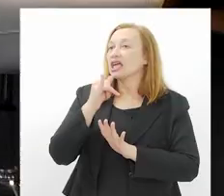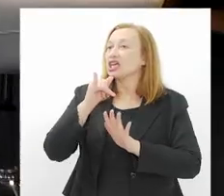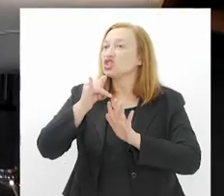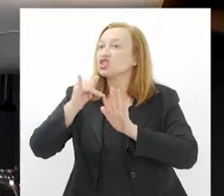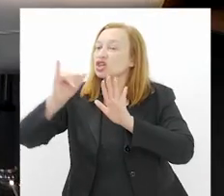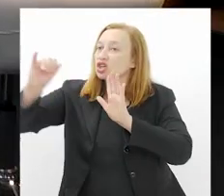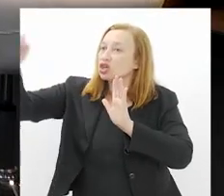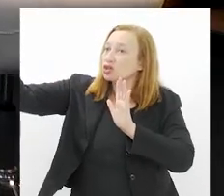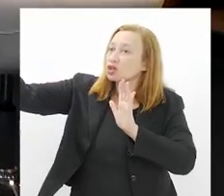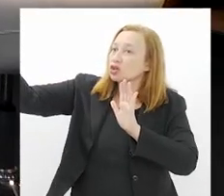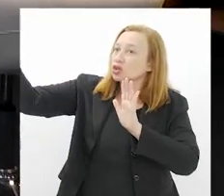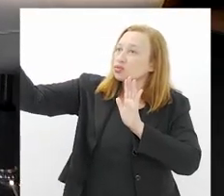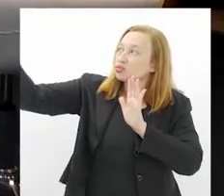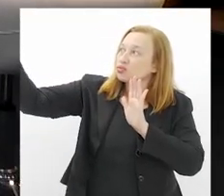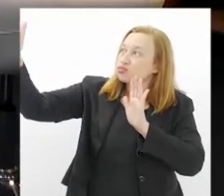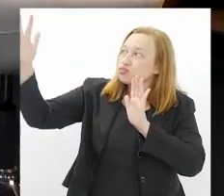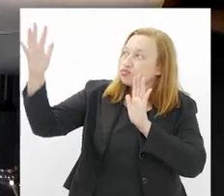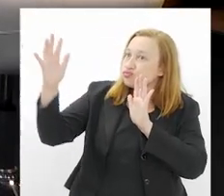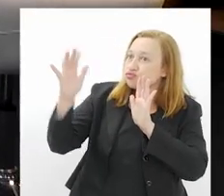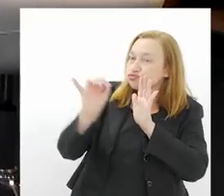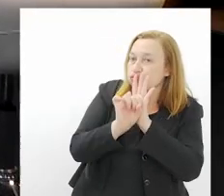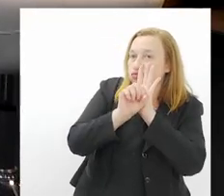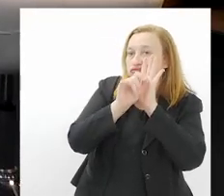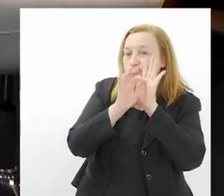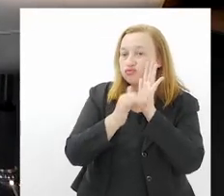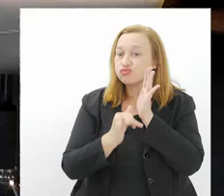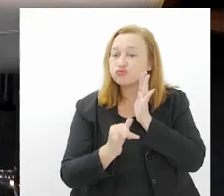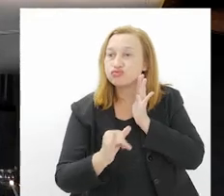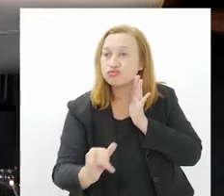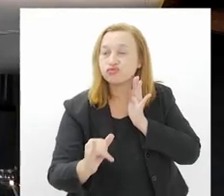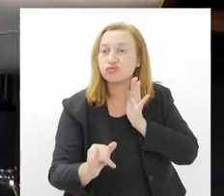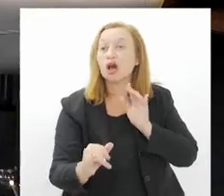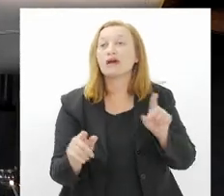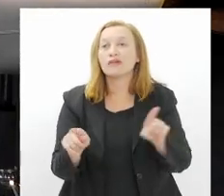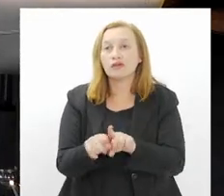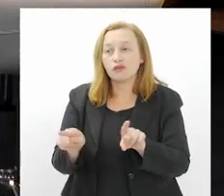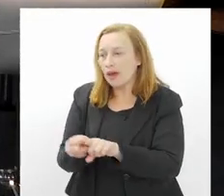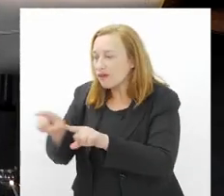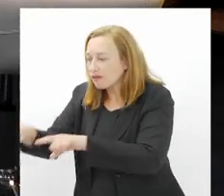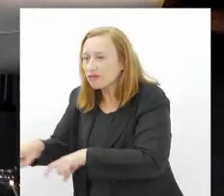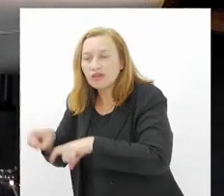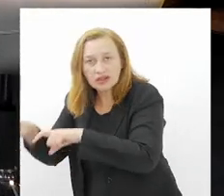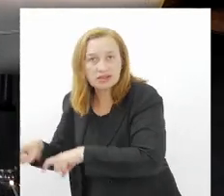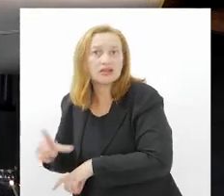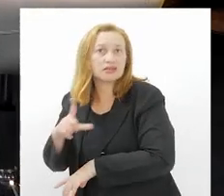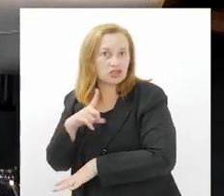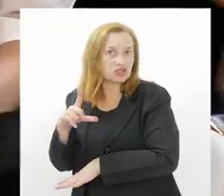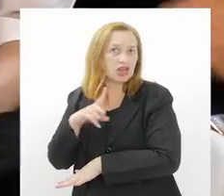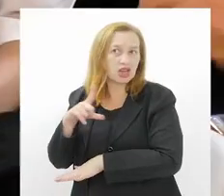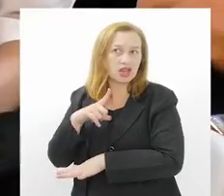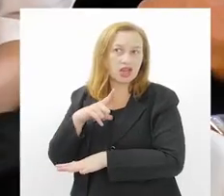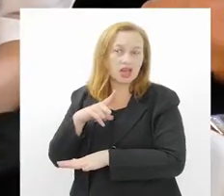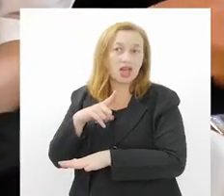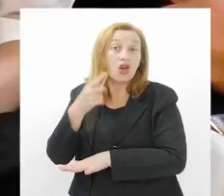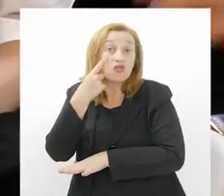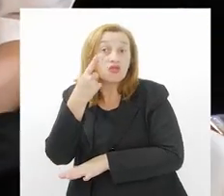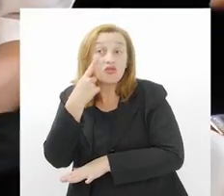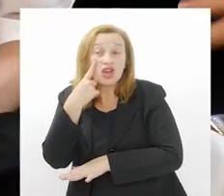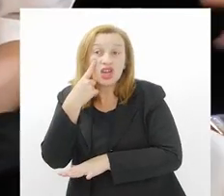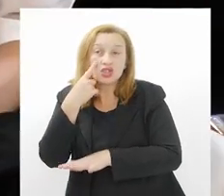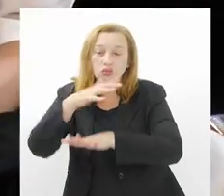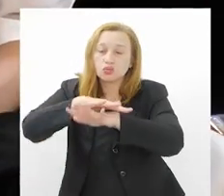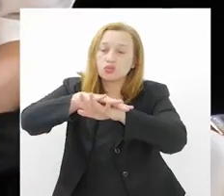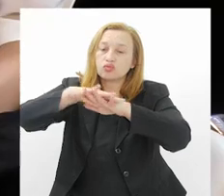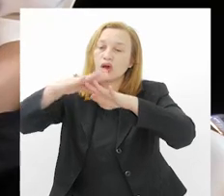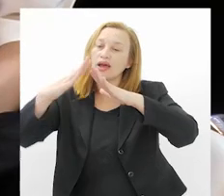disse, a energia solar, que a gente já vê muitos locais. E até a gente precisa resolver isso urgentemente. Até em fazendas, né?